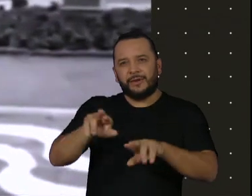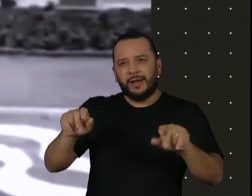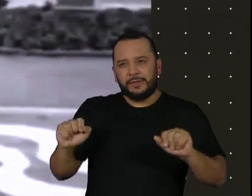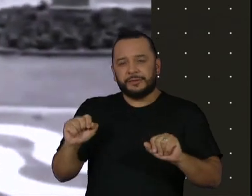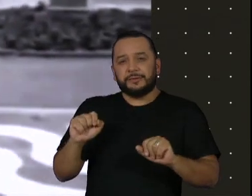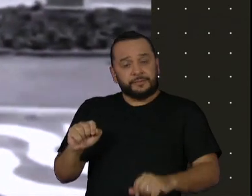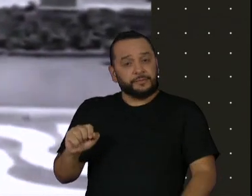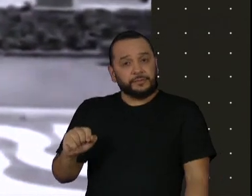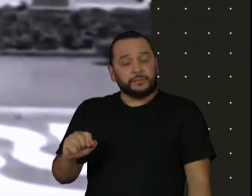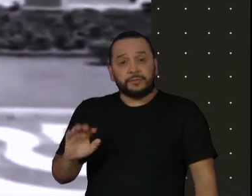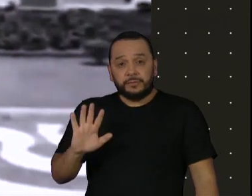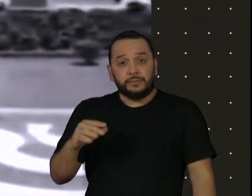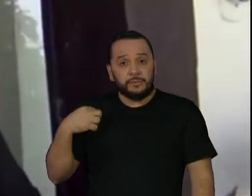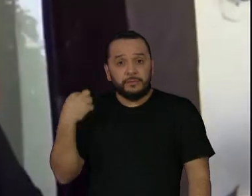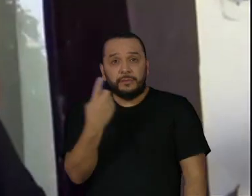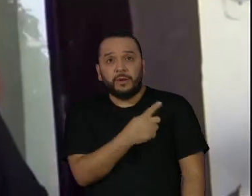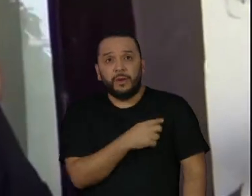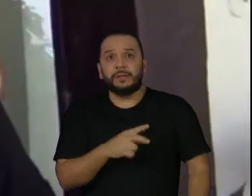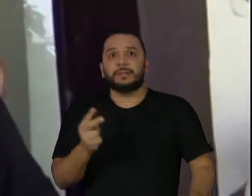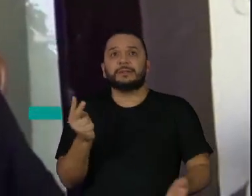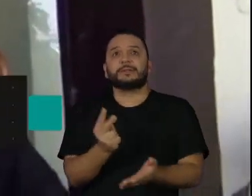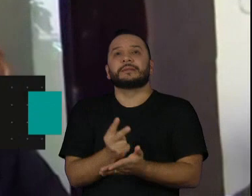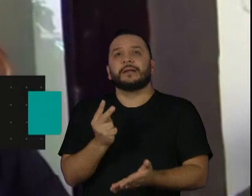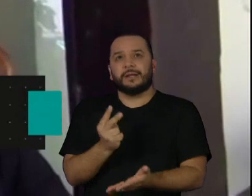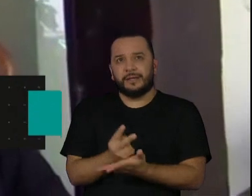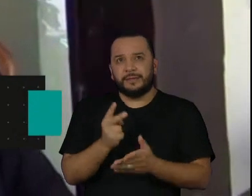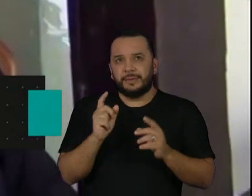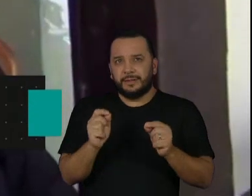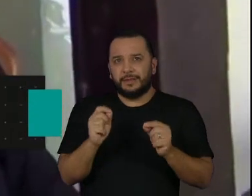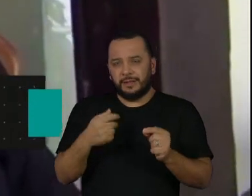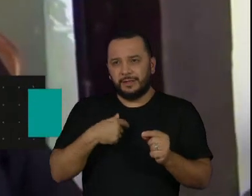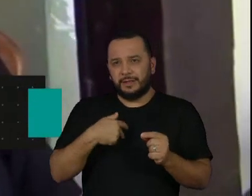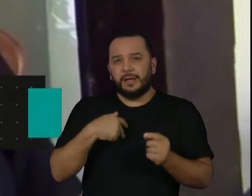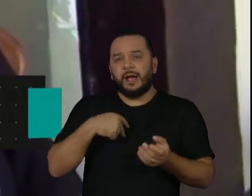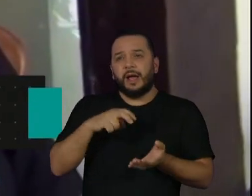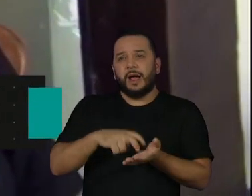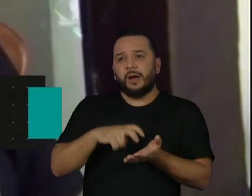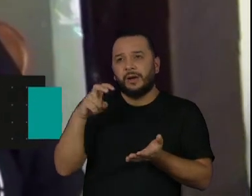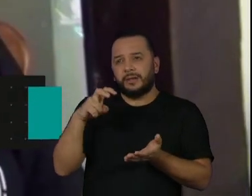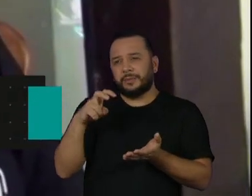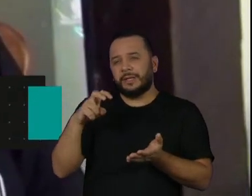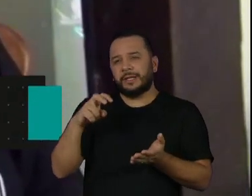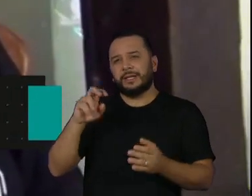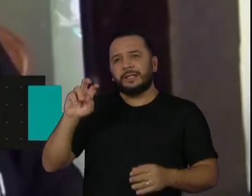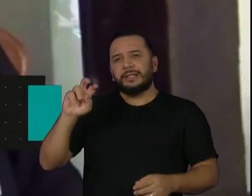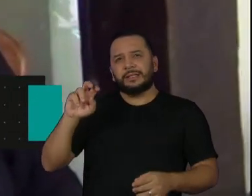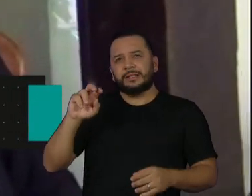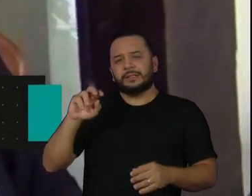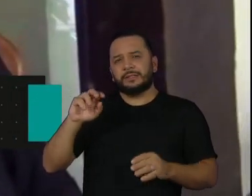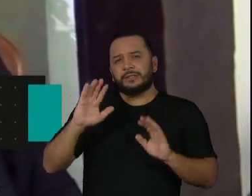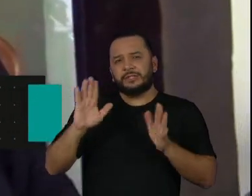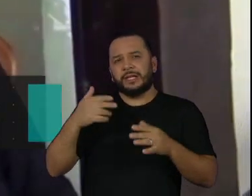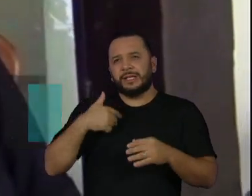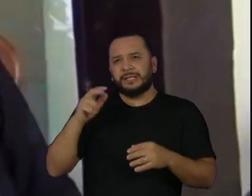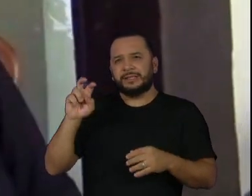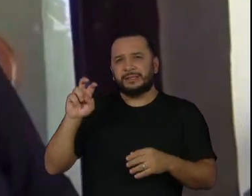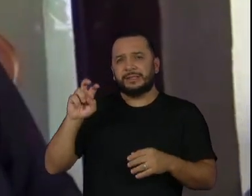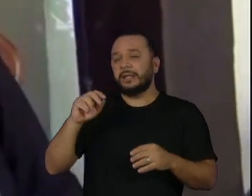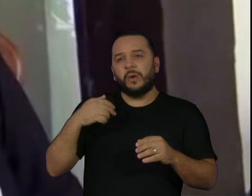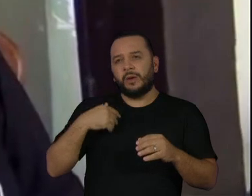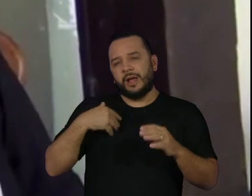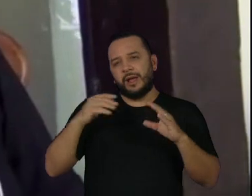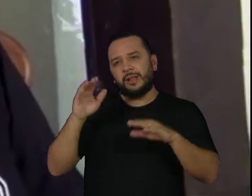A gente se encontrava sempre às 5 horas, 6 horas, ali no Vermelhinho, que